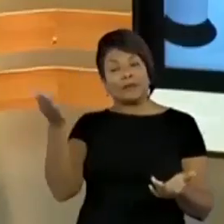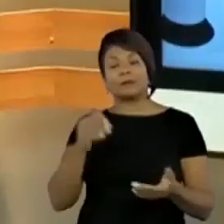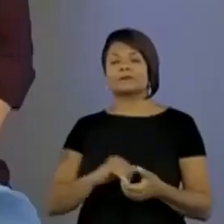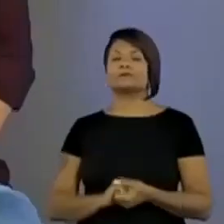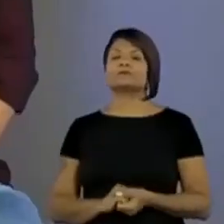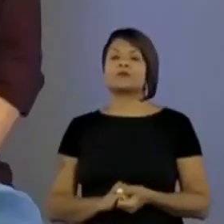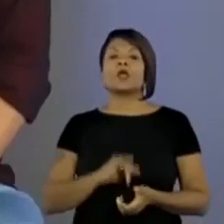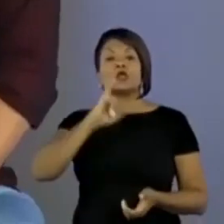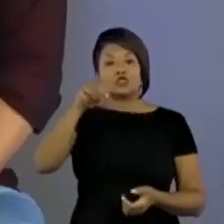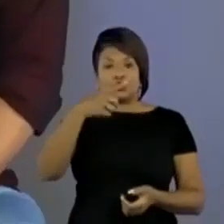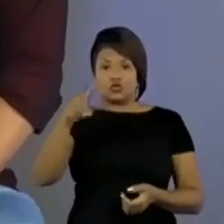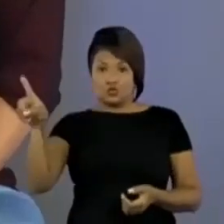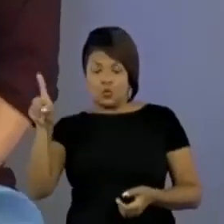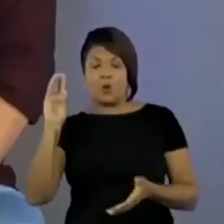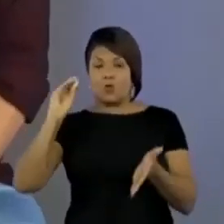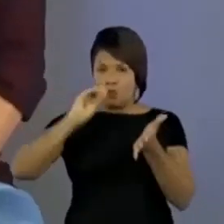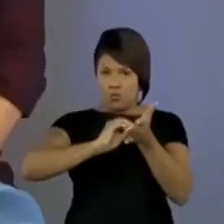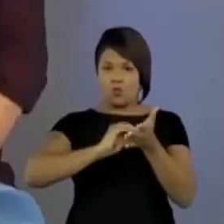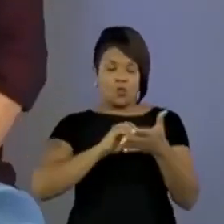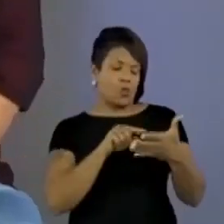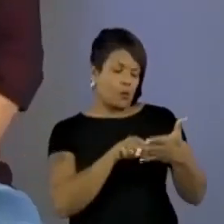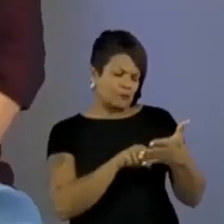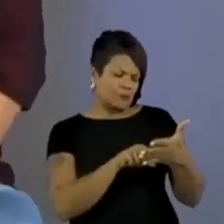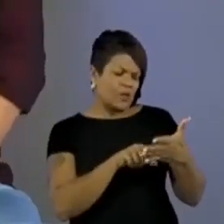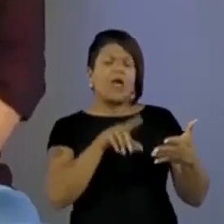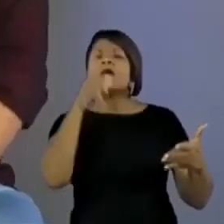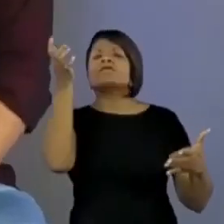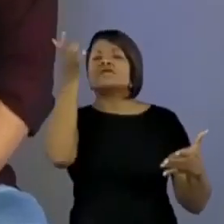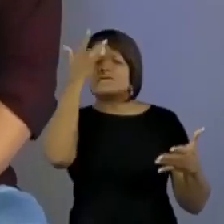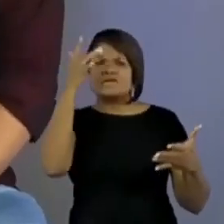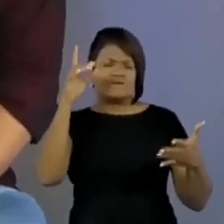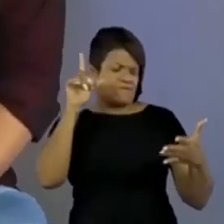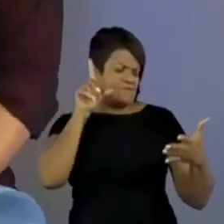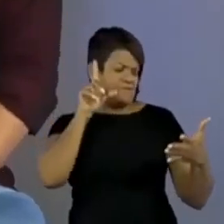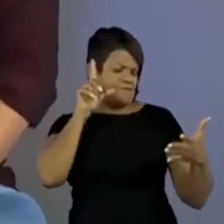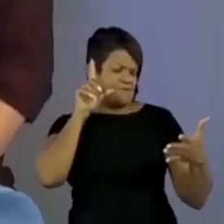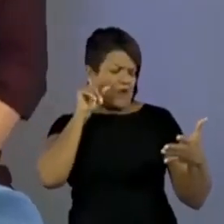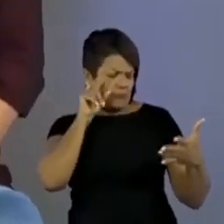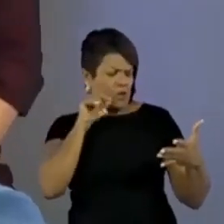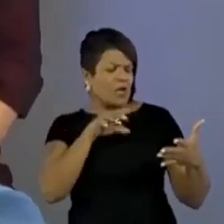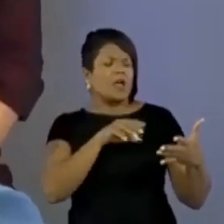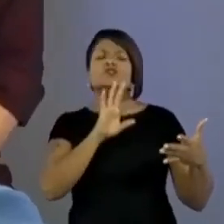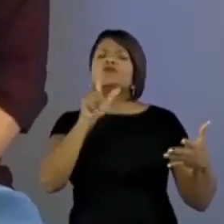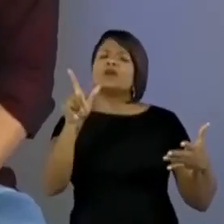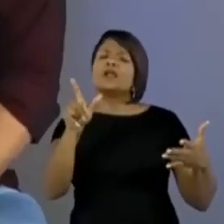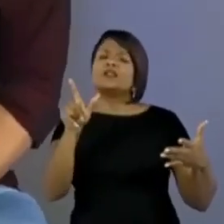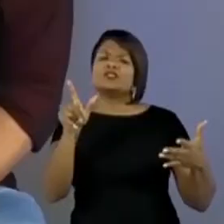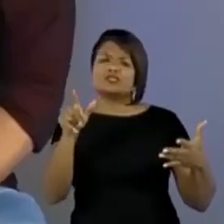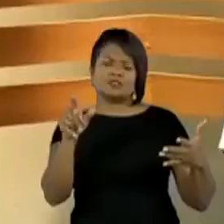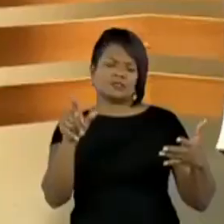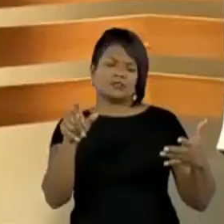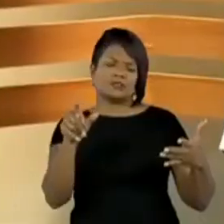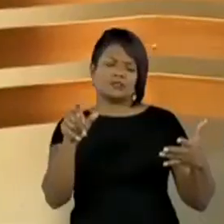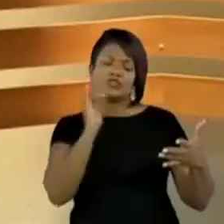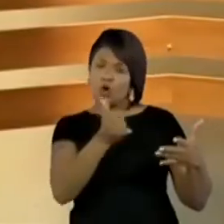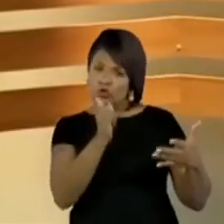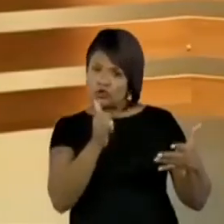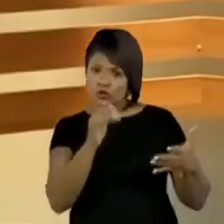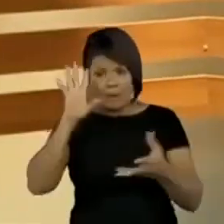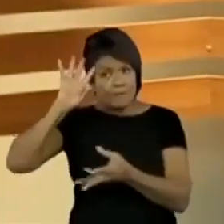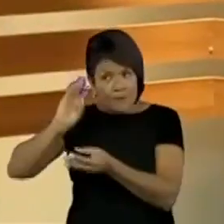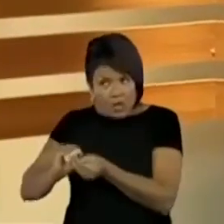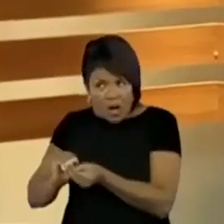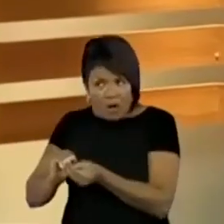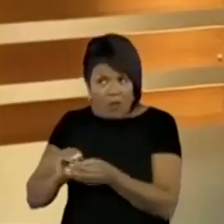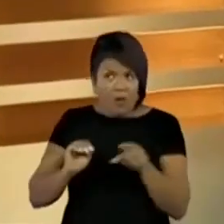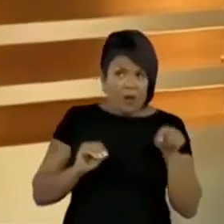aí. O João, ele colocou, professora, fábula é diferente de conto porque tem moral e conto, não? Isso, conto também tem,